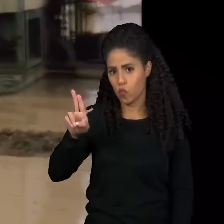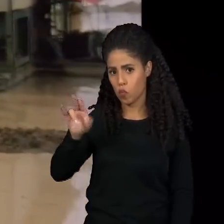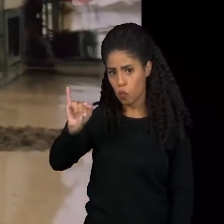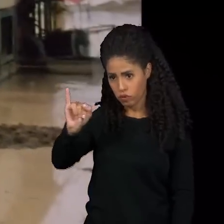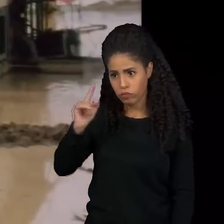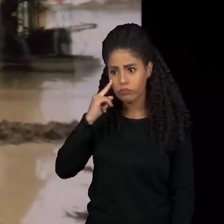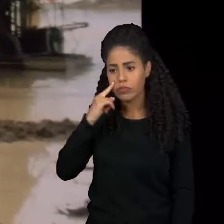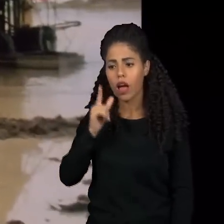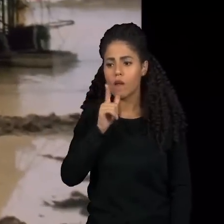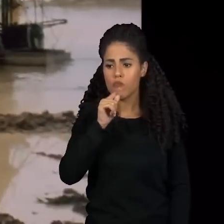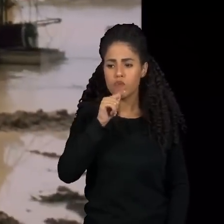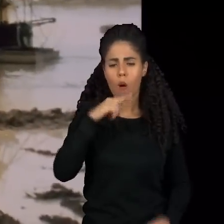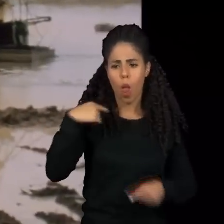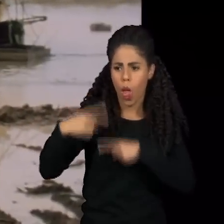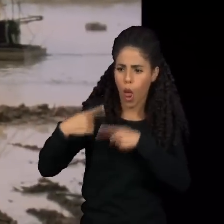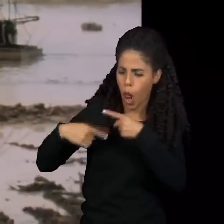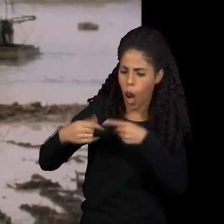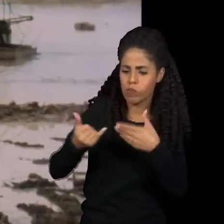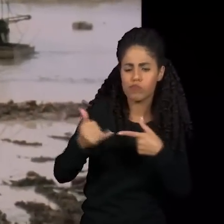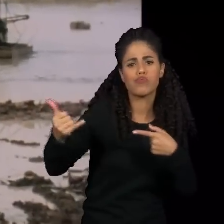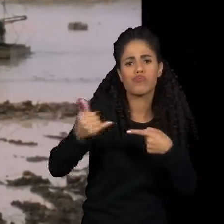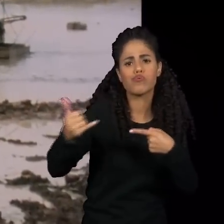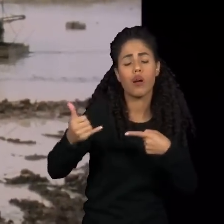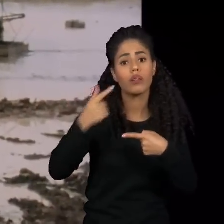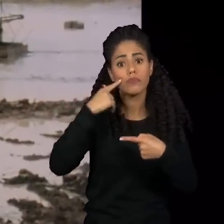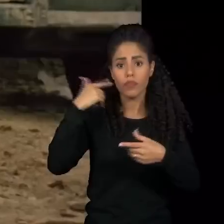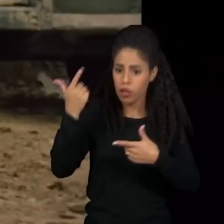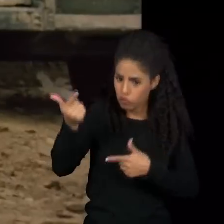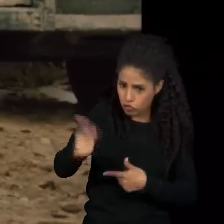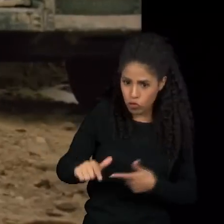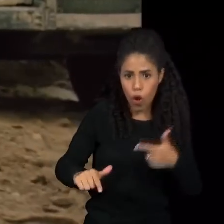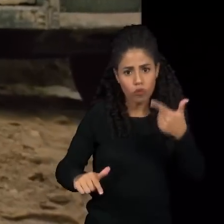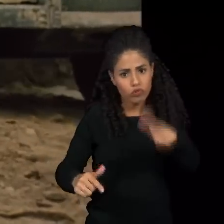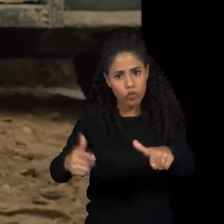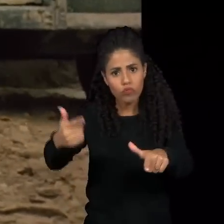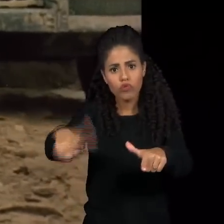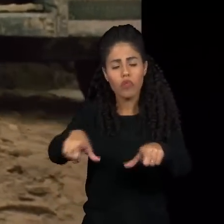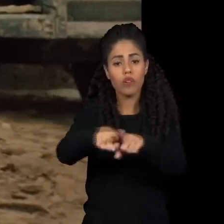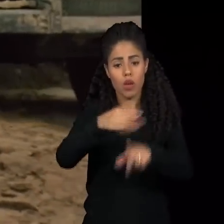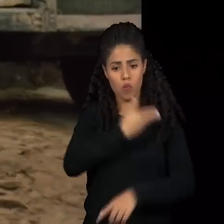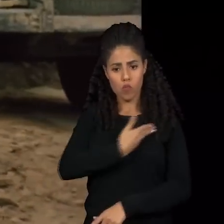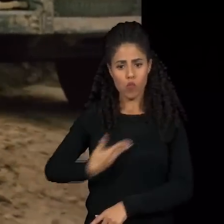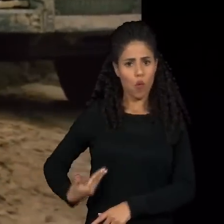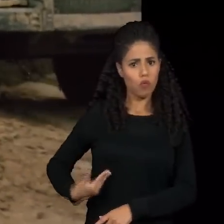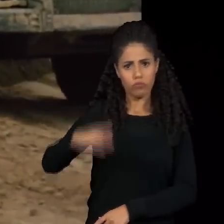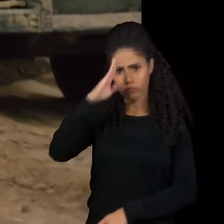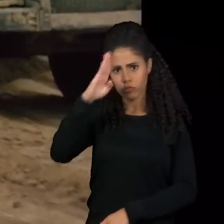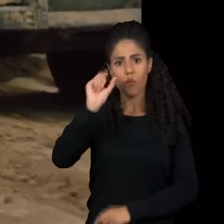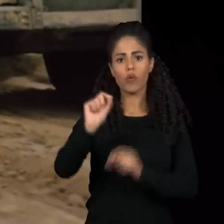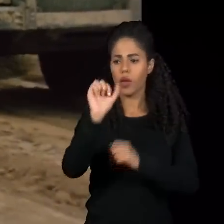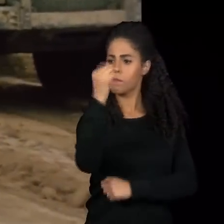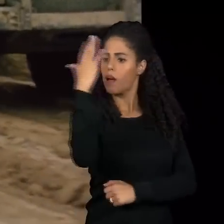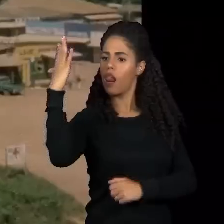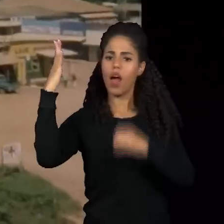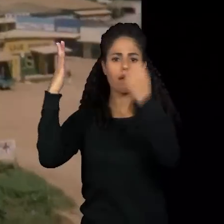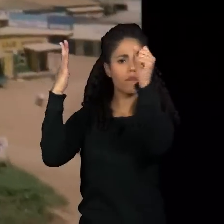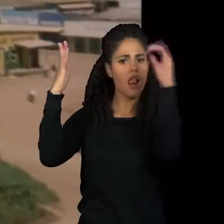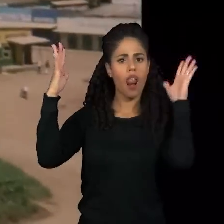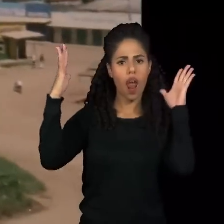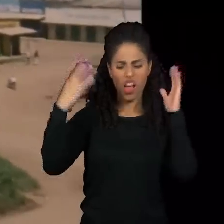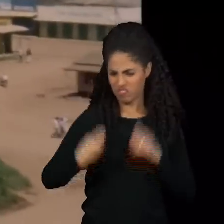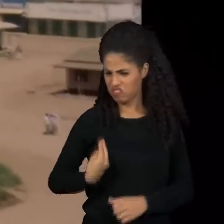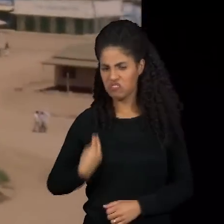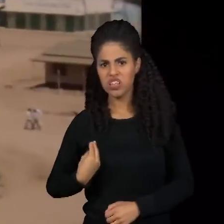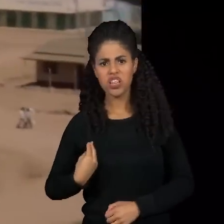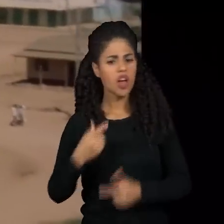A mentalidade que existia naquela época e que era repetida pela propaganda oficial era que a Amazônia era uma terra sem gente para